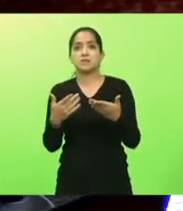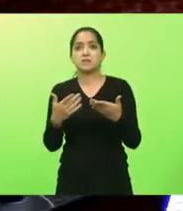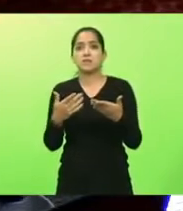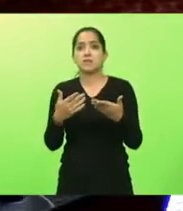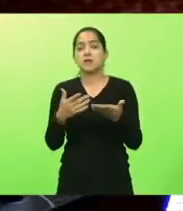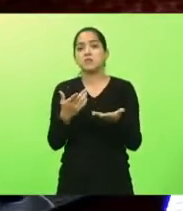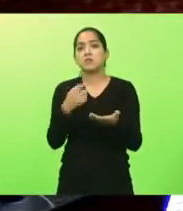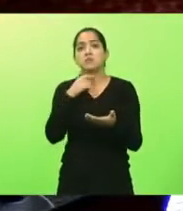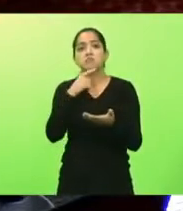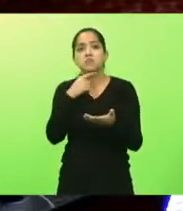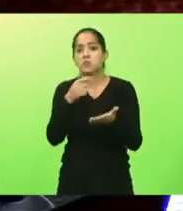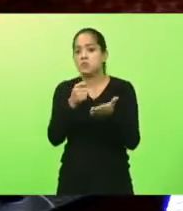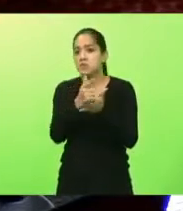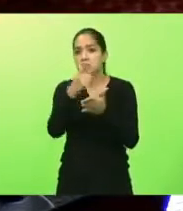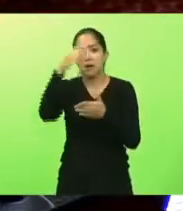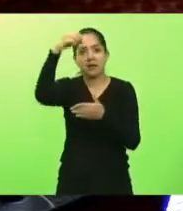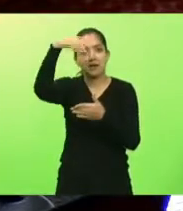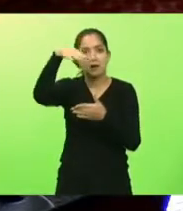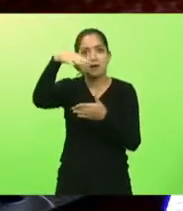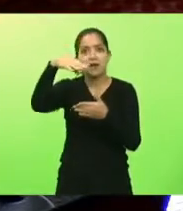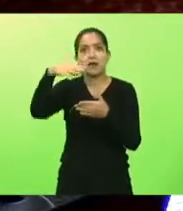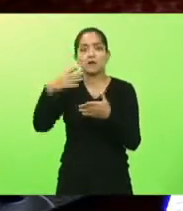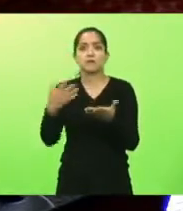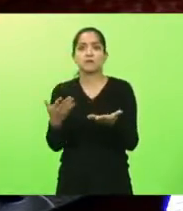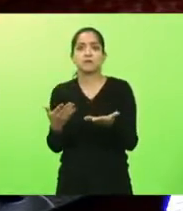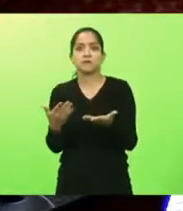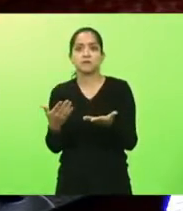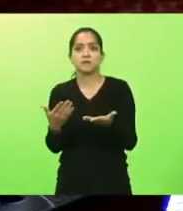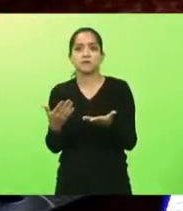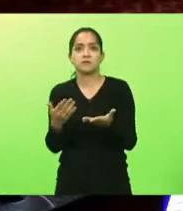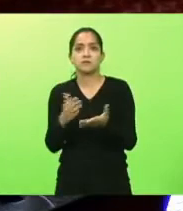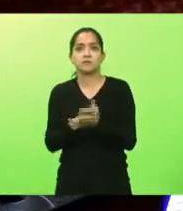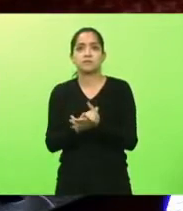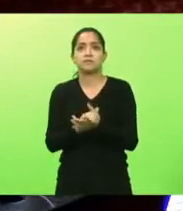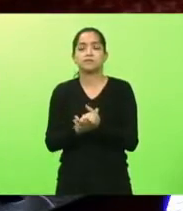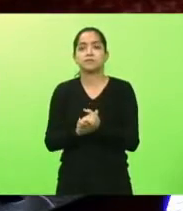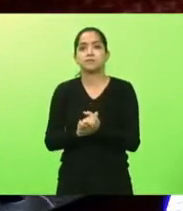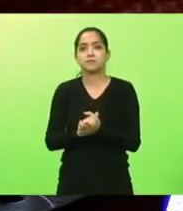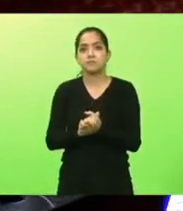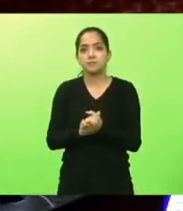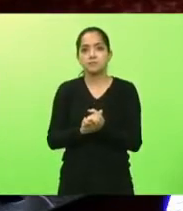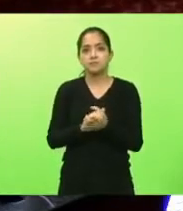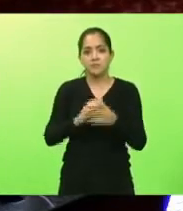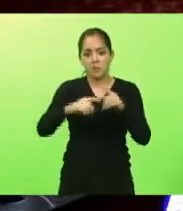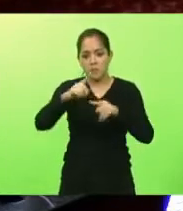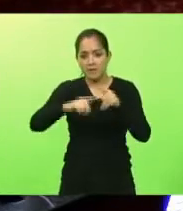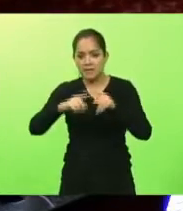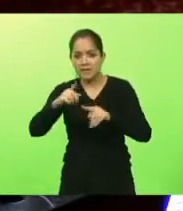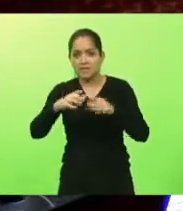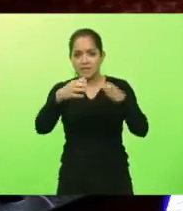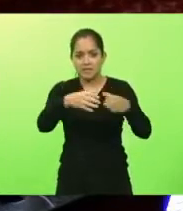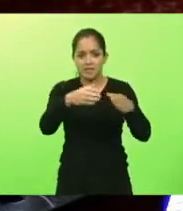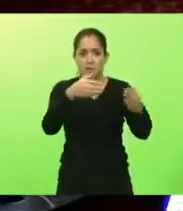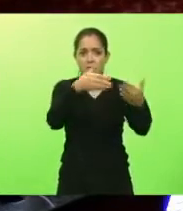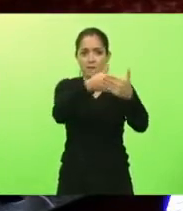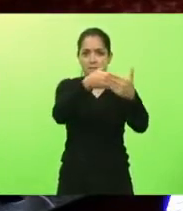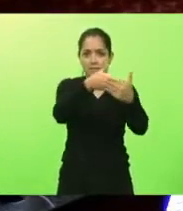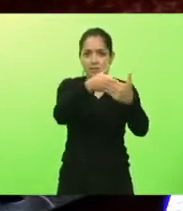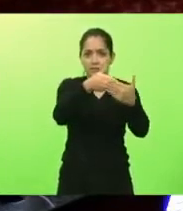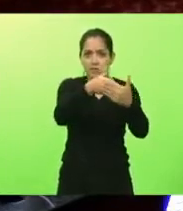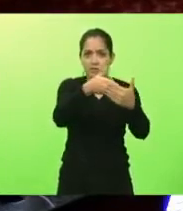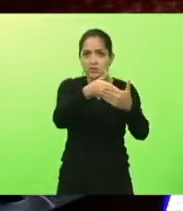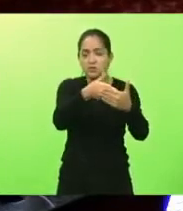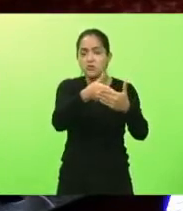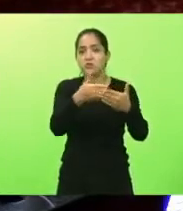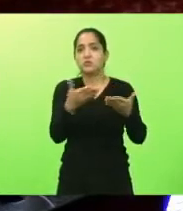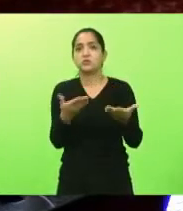poder pagar a conta de luz dele, mas para comprar um cone, uma lata, um equipamento que tem que pisar para poder esguichar o álcool gel, porque não pode ser com a